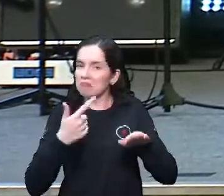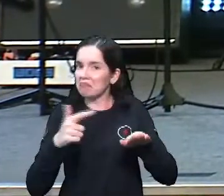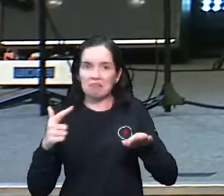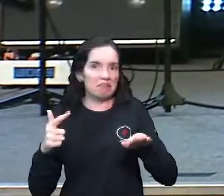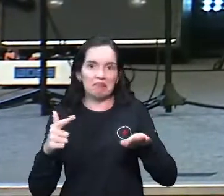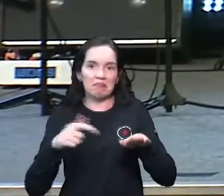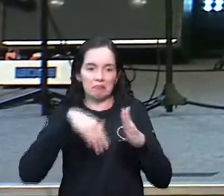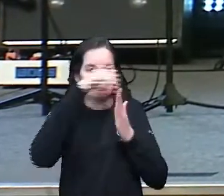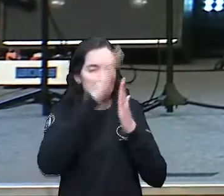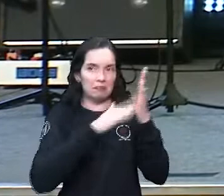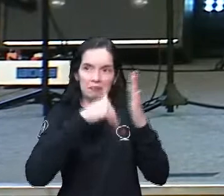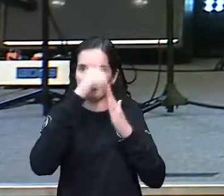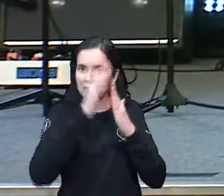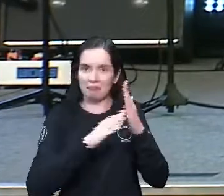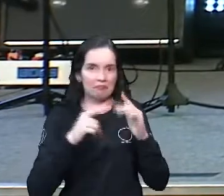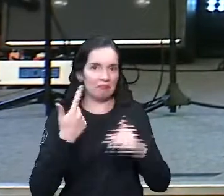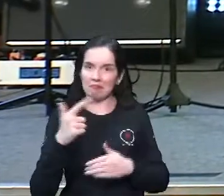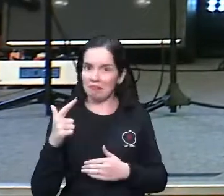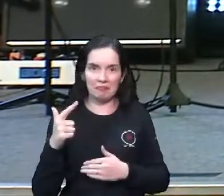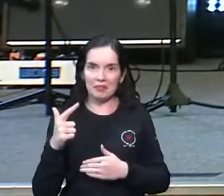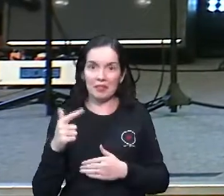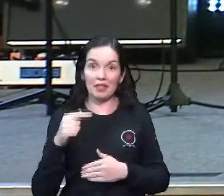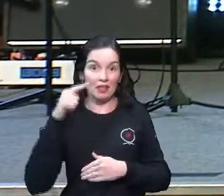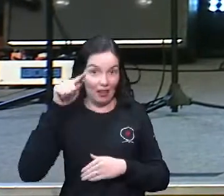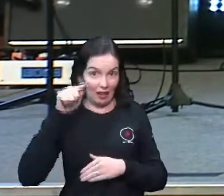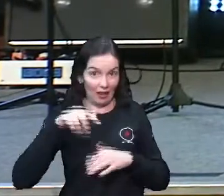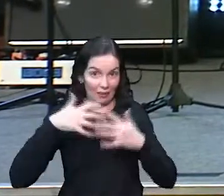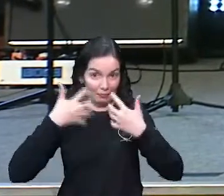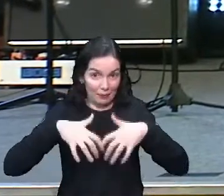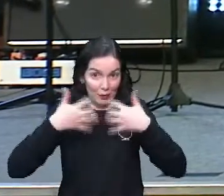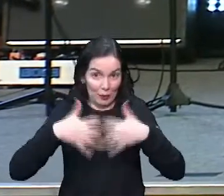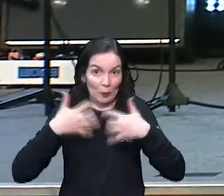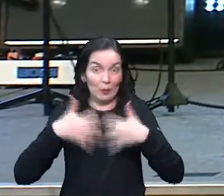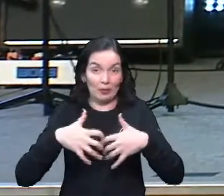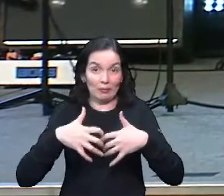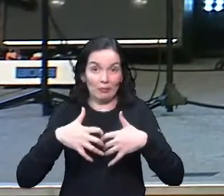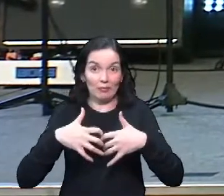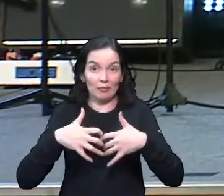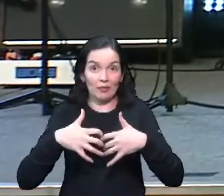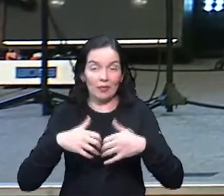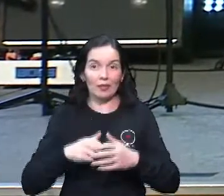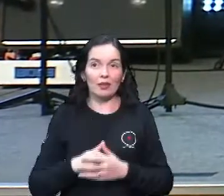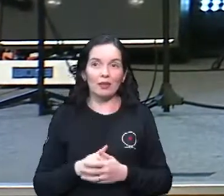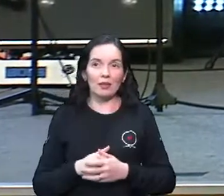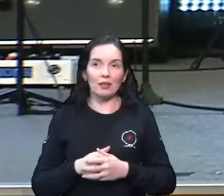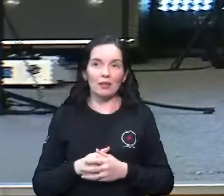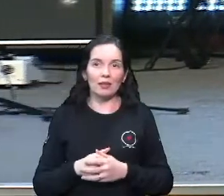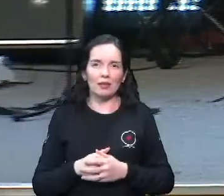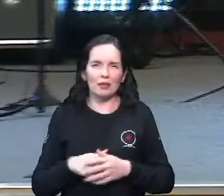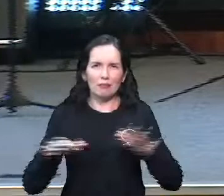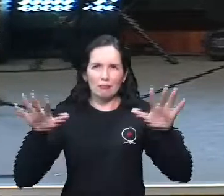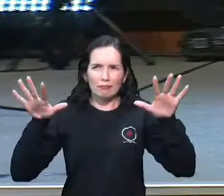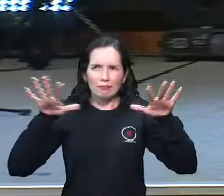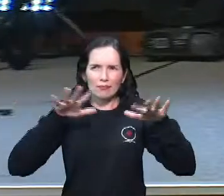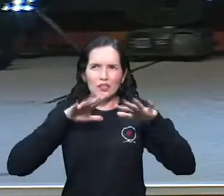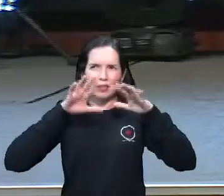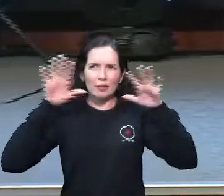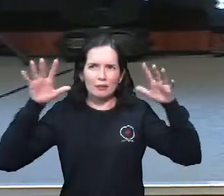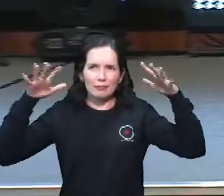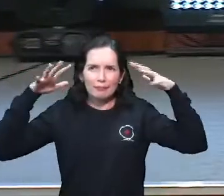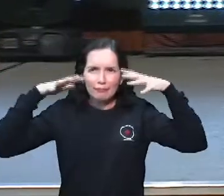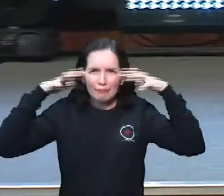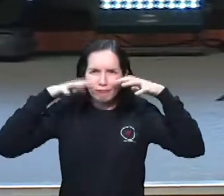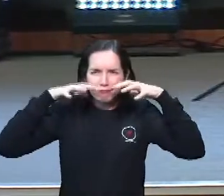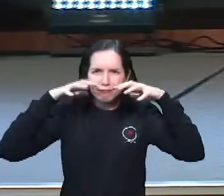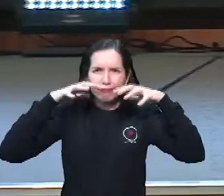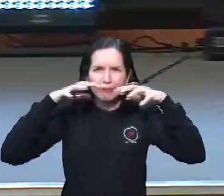tinha pintura. E lá em Petrópolis, tem aquele negócio chamado russo, que vocês chamam aqui de neblina. De vez em quando parecia que a